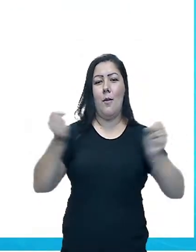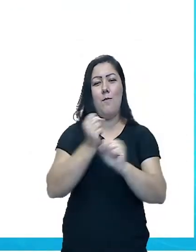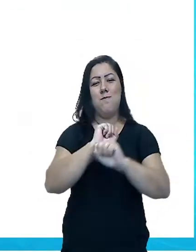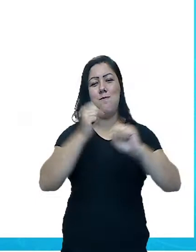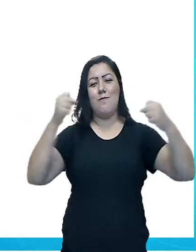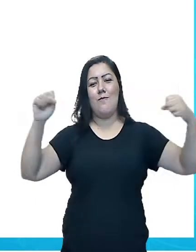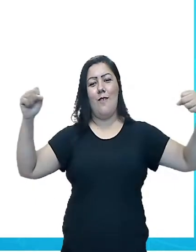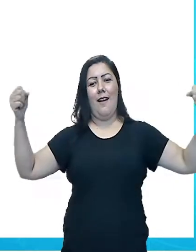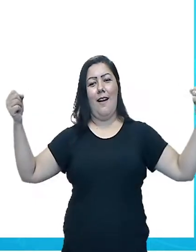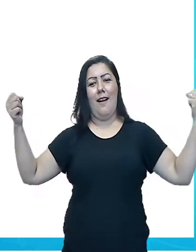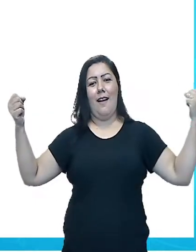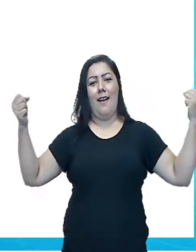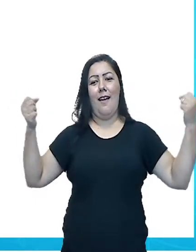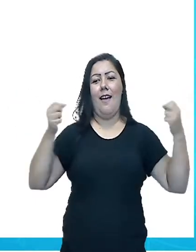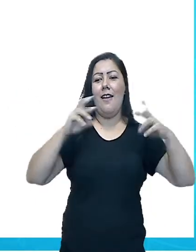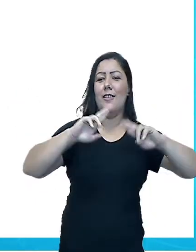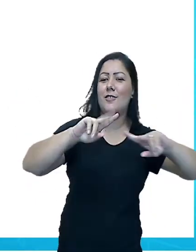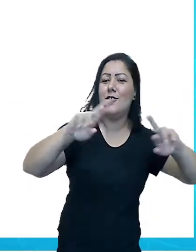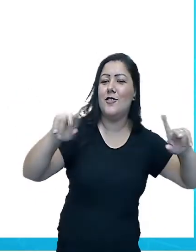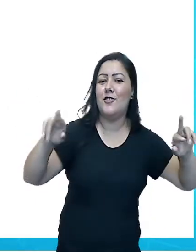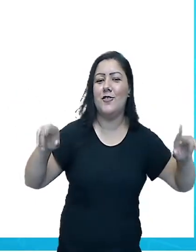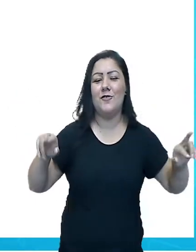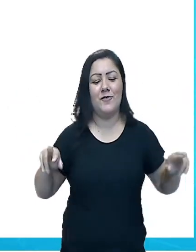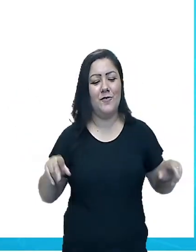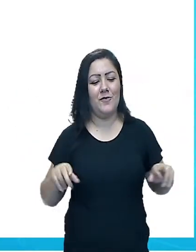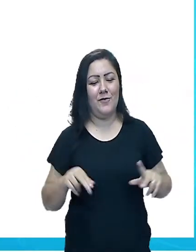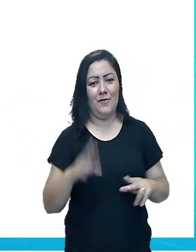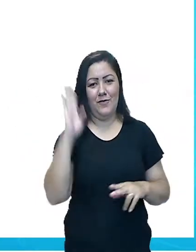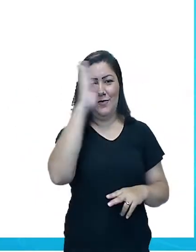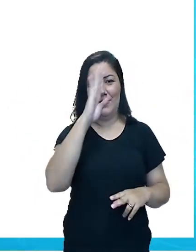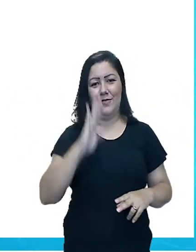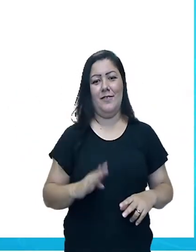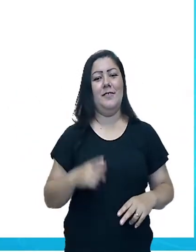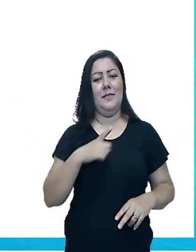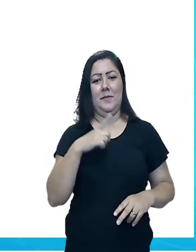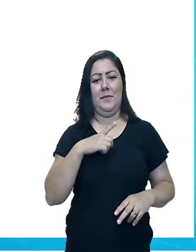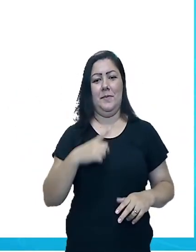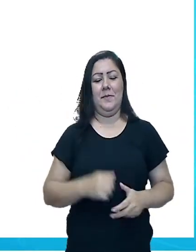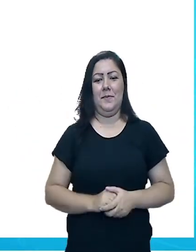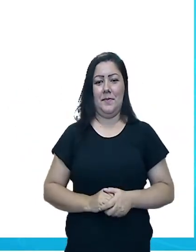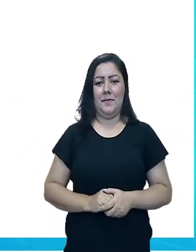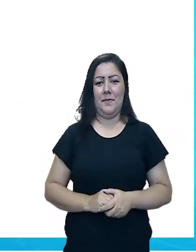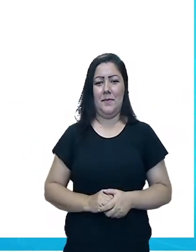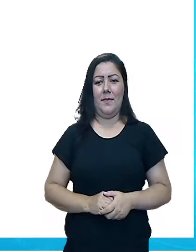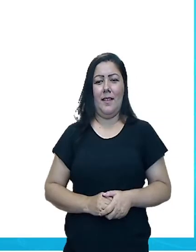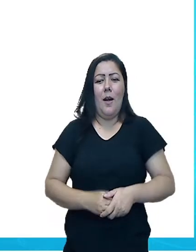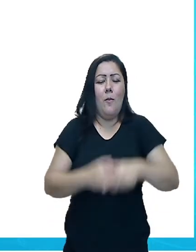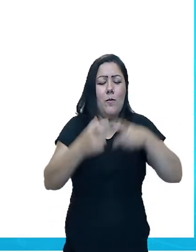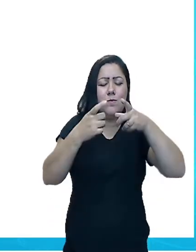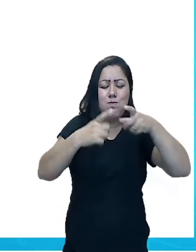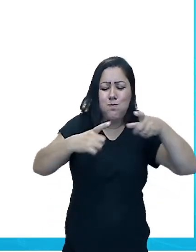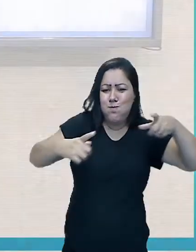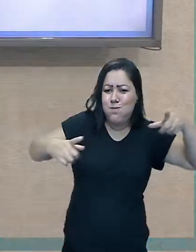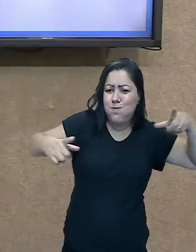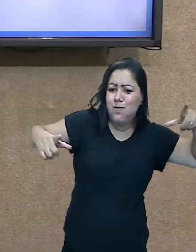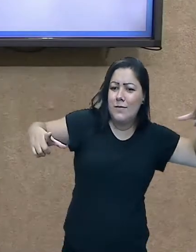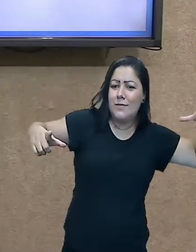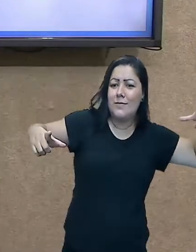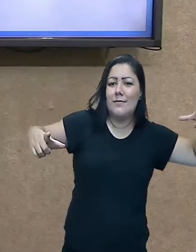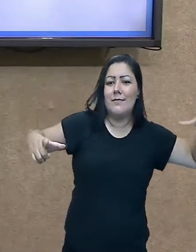diversidade do território brasileiro. É um país muito grande e,